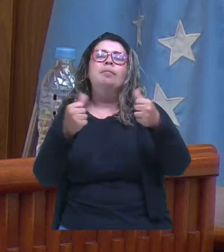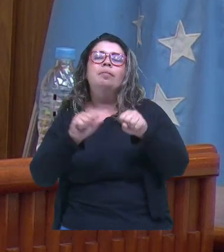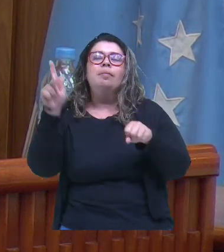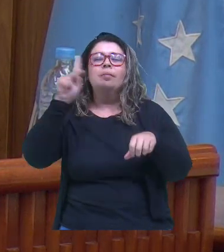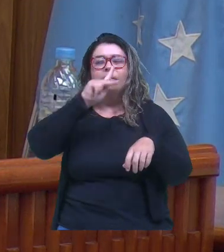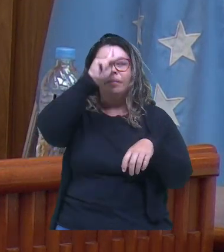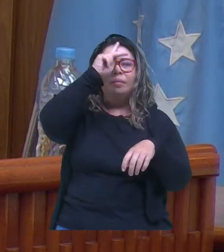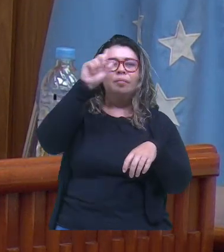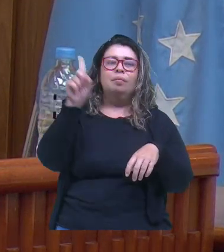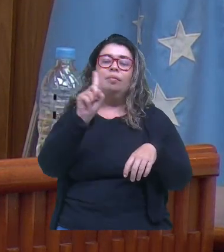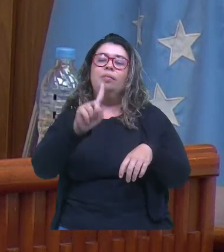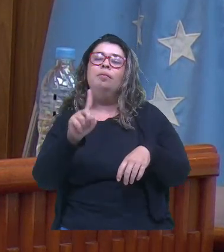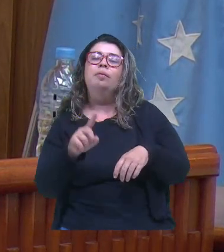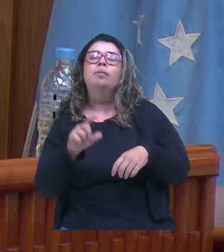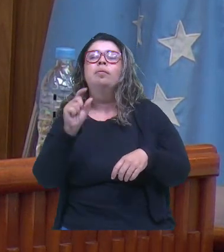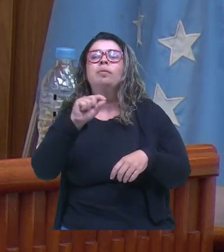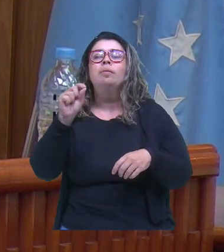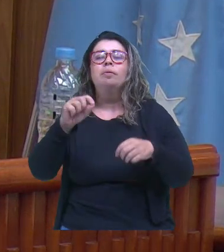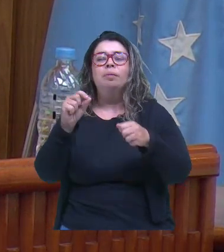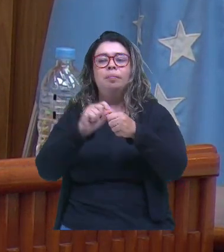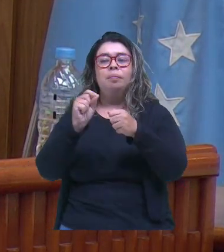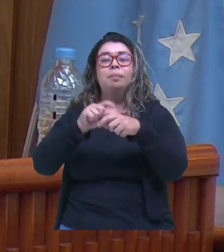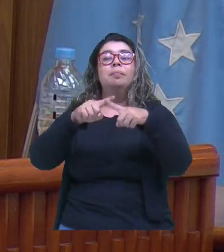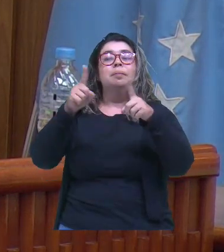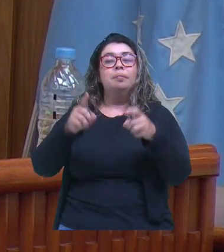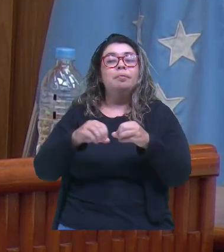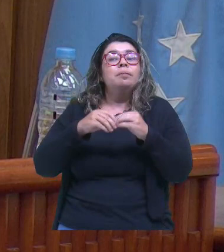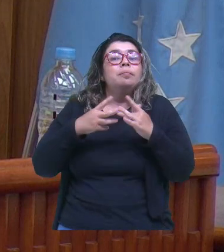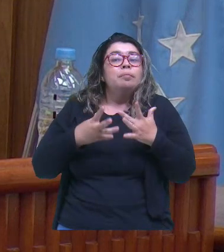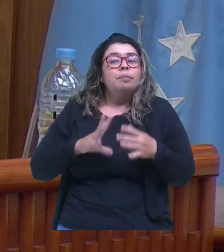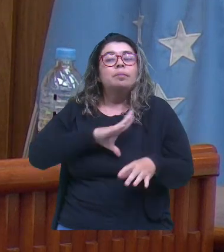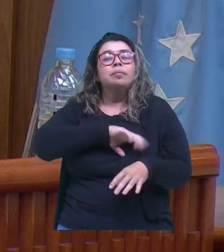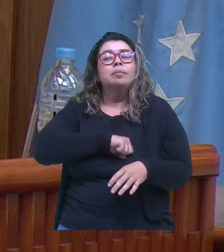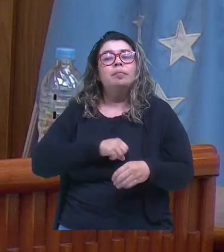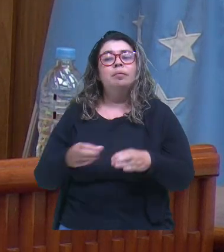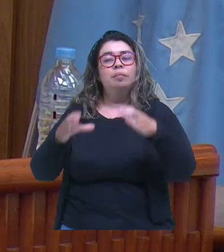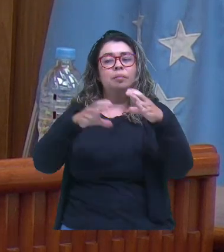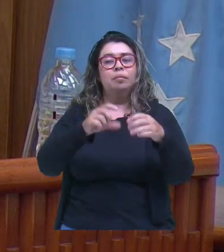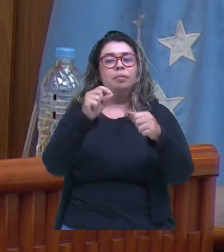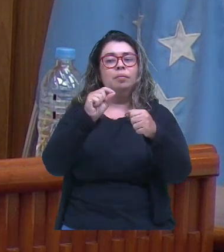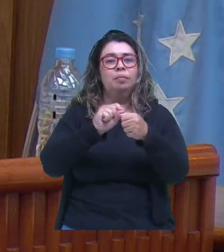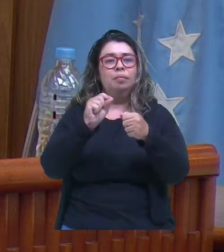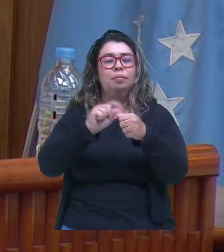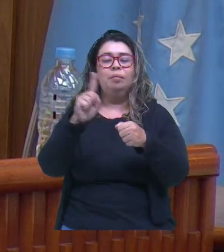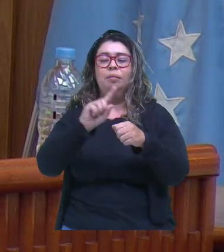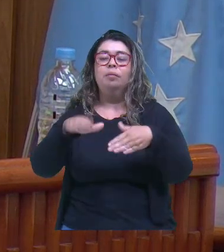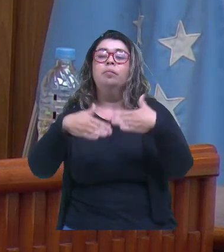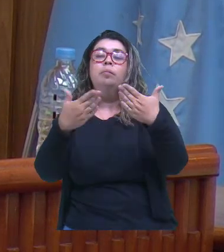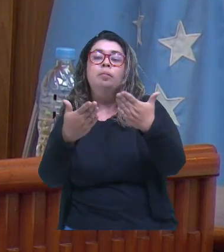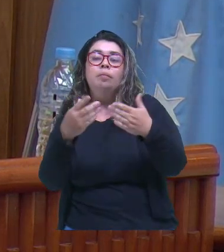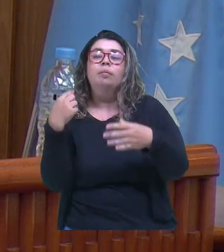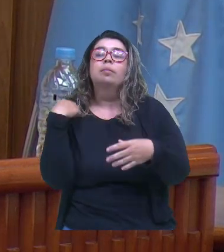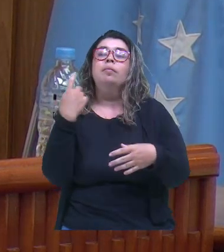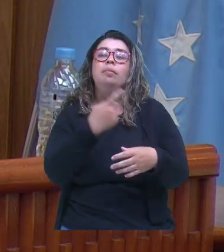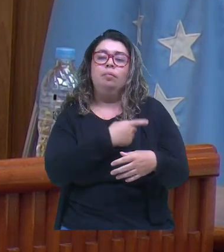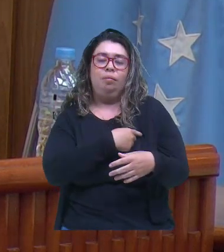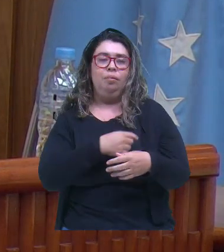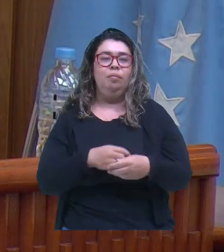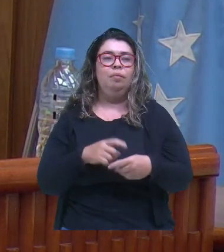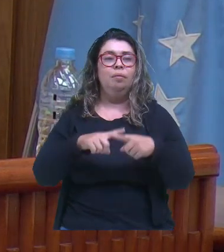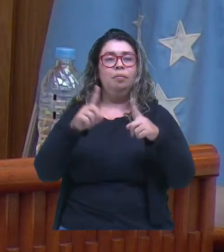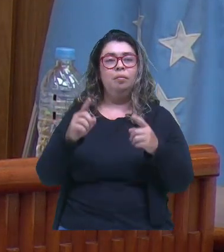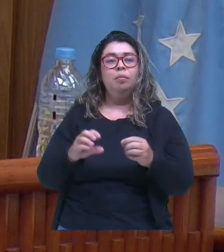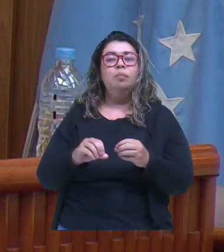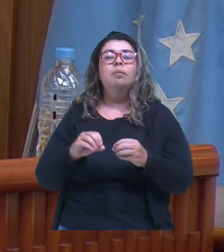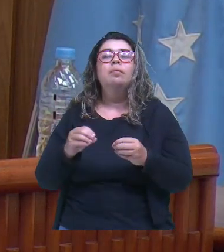é o quanto fazemos, mas quanto amor colocamos naquilo que fazemos. Não é o quanto damos, mas quanto